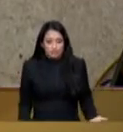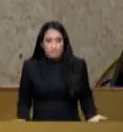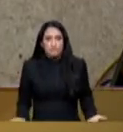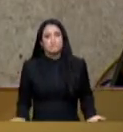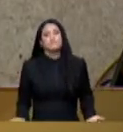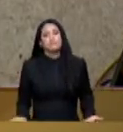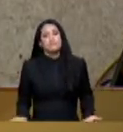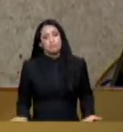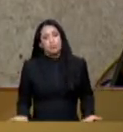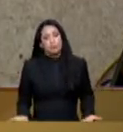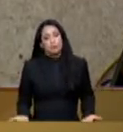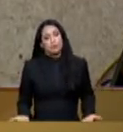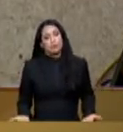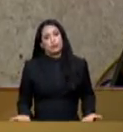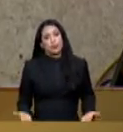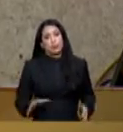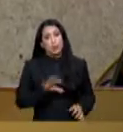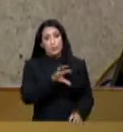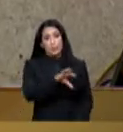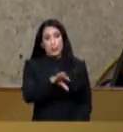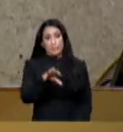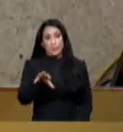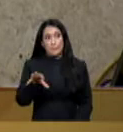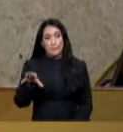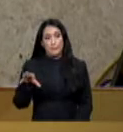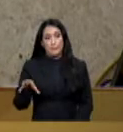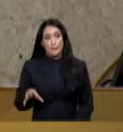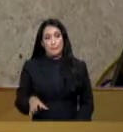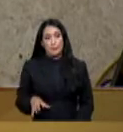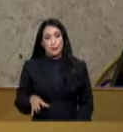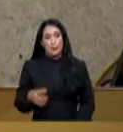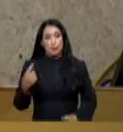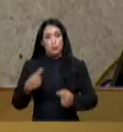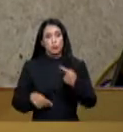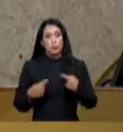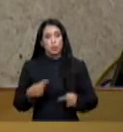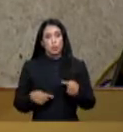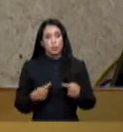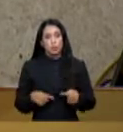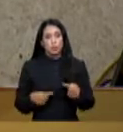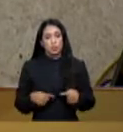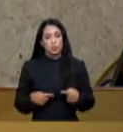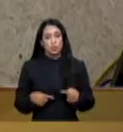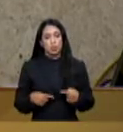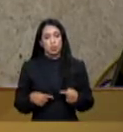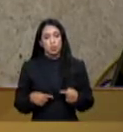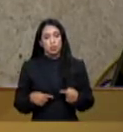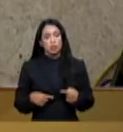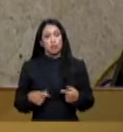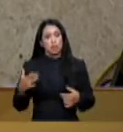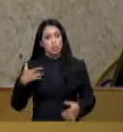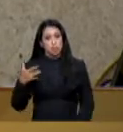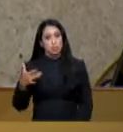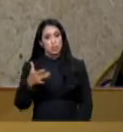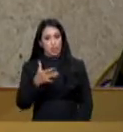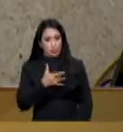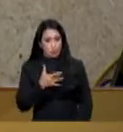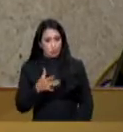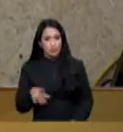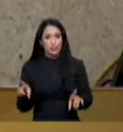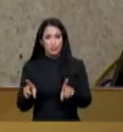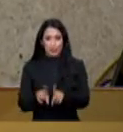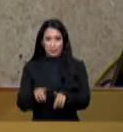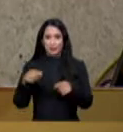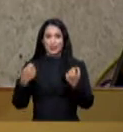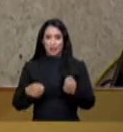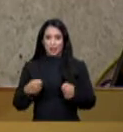Consequentemente, por isso que eu falei que são multissetoriais, consequentemente, as políticas públicas sanitárias também